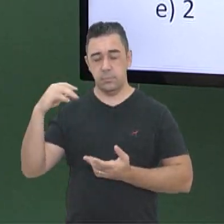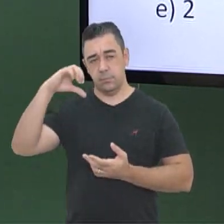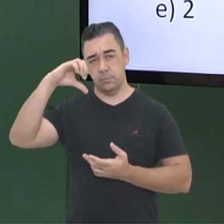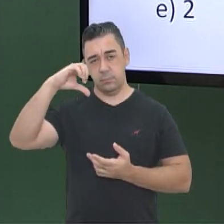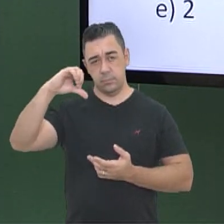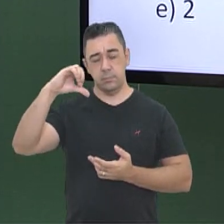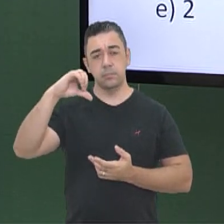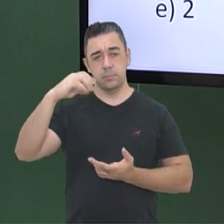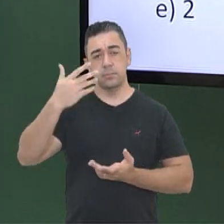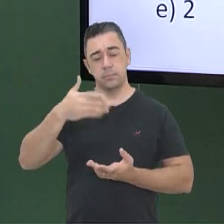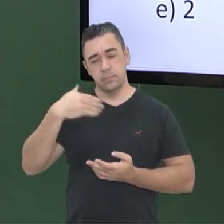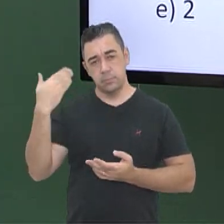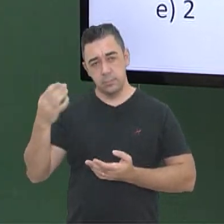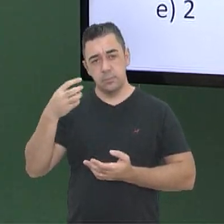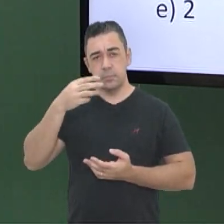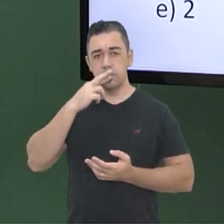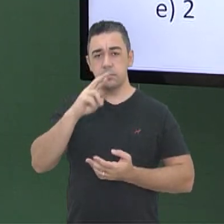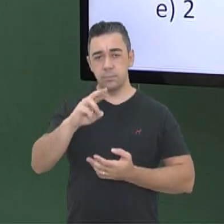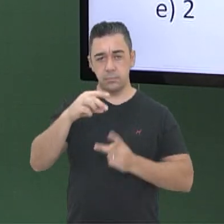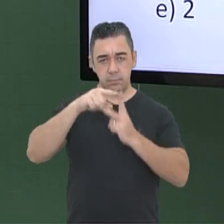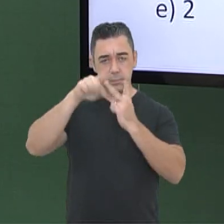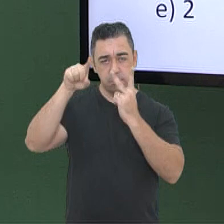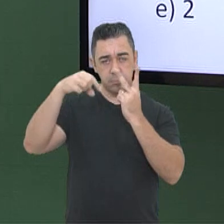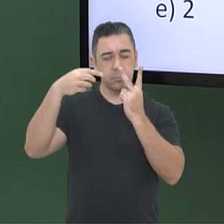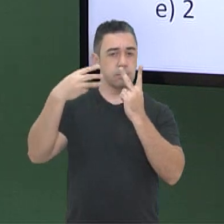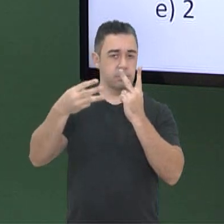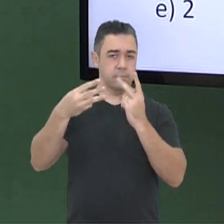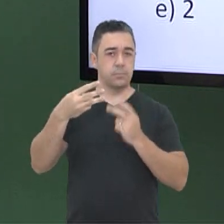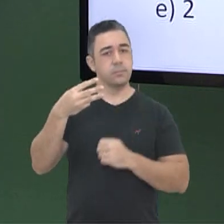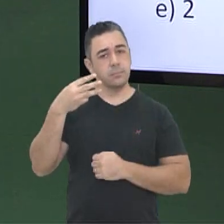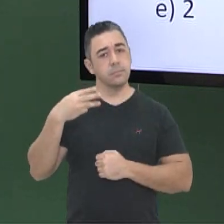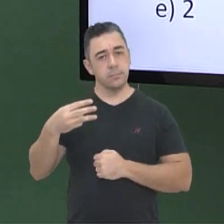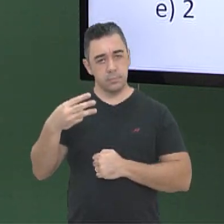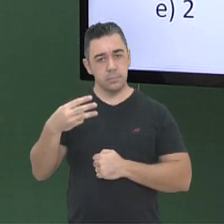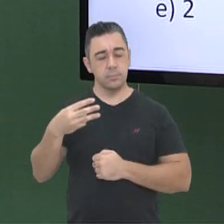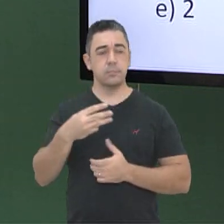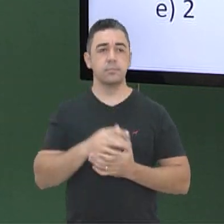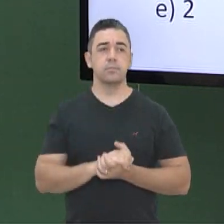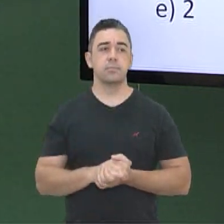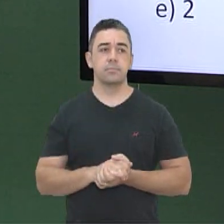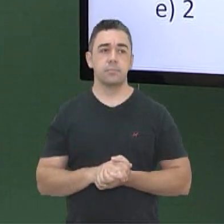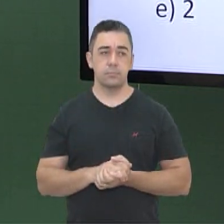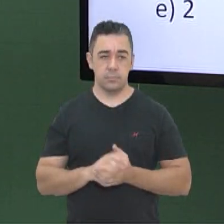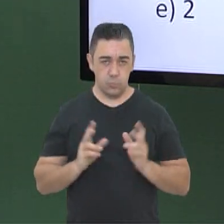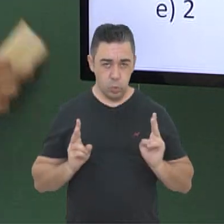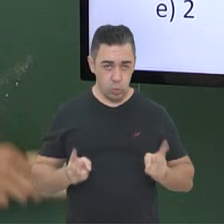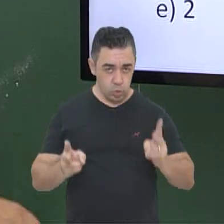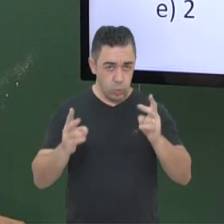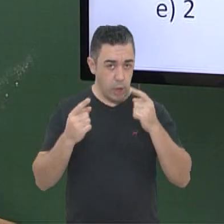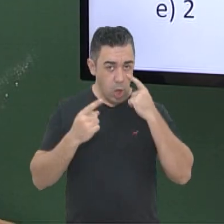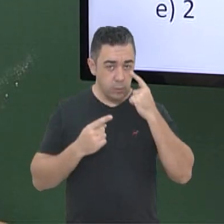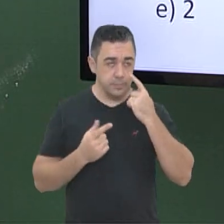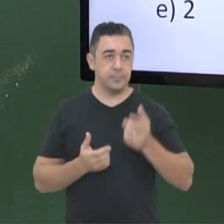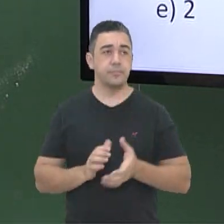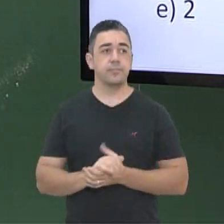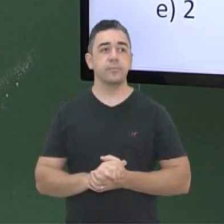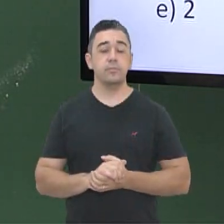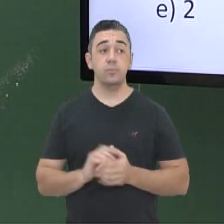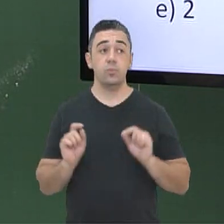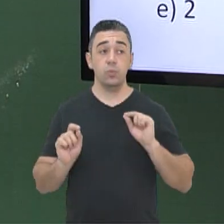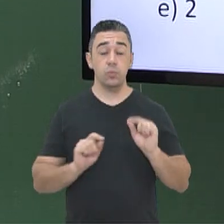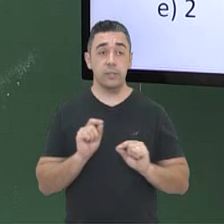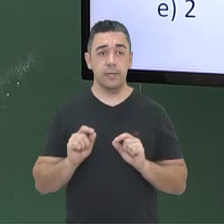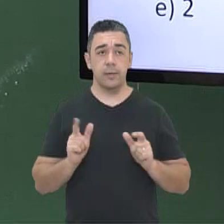3. Tá? Então, ok. Aqui já tá bom, eu vou continuar a partir daí. Agora eu tenho o